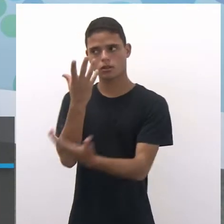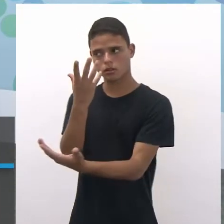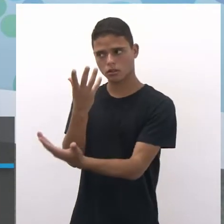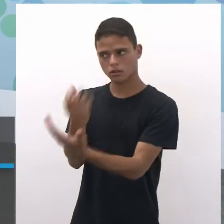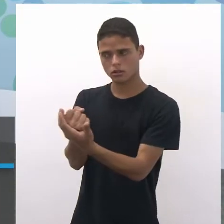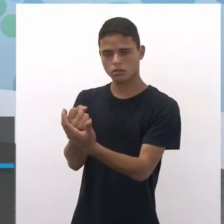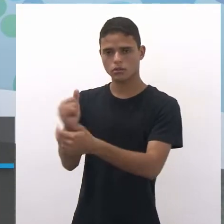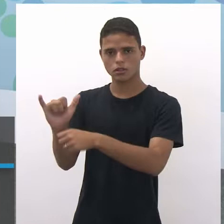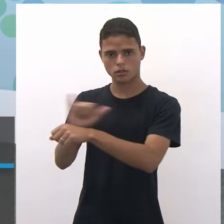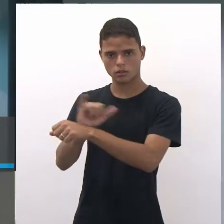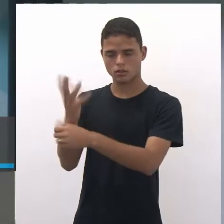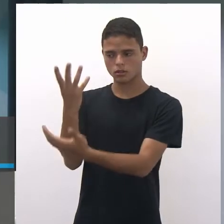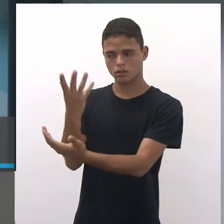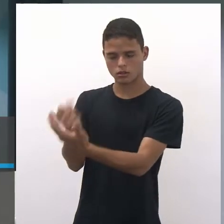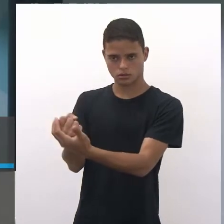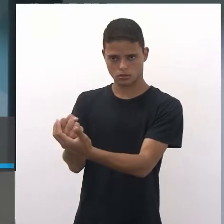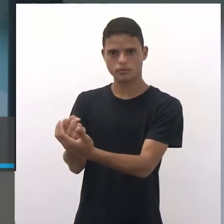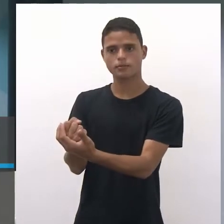em outro